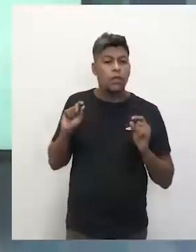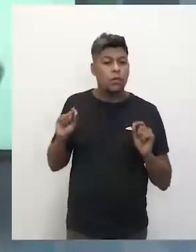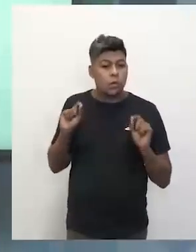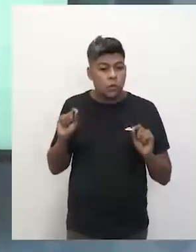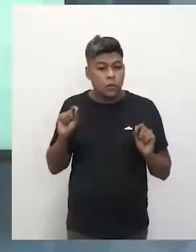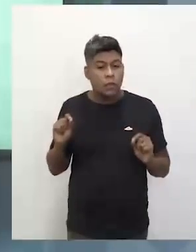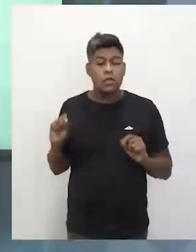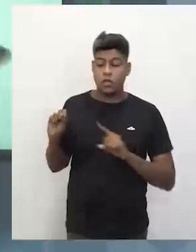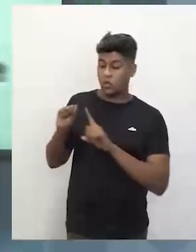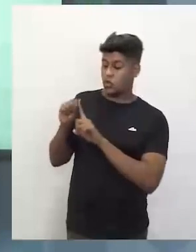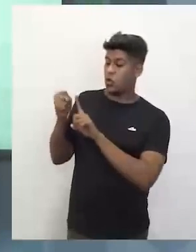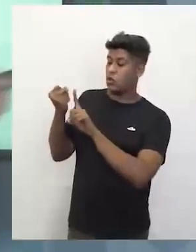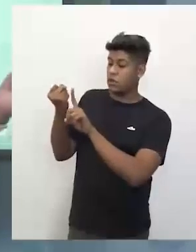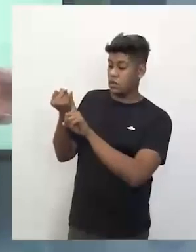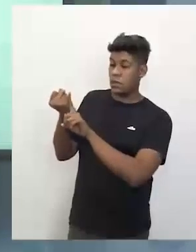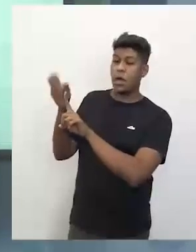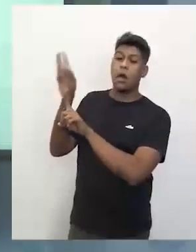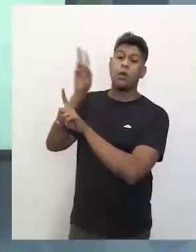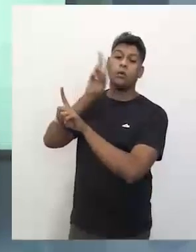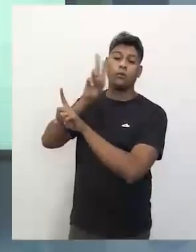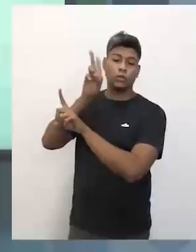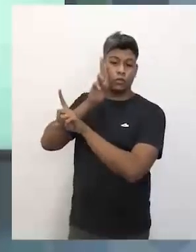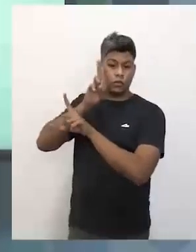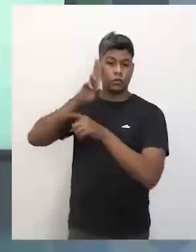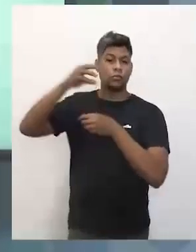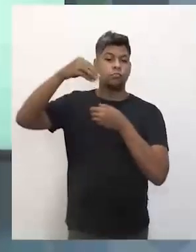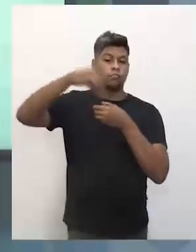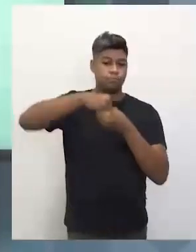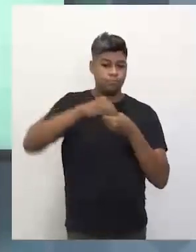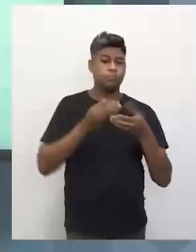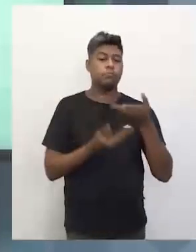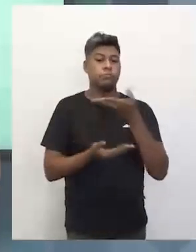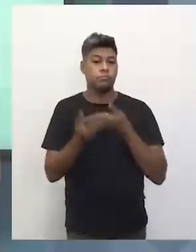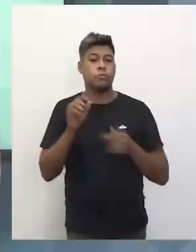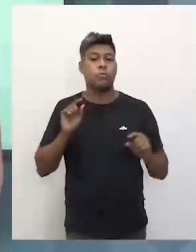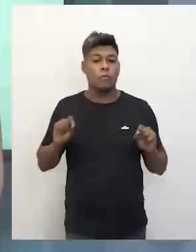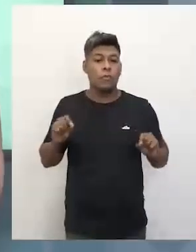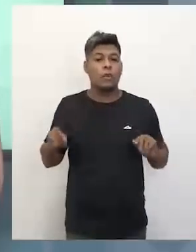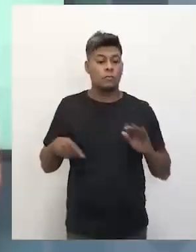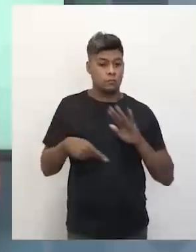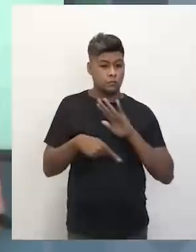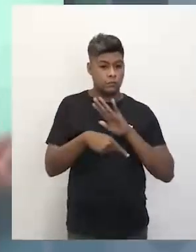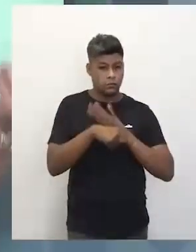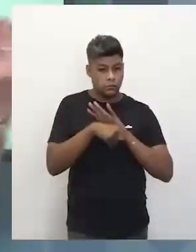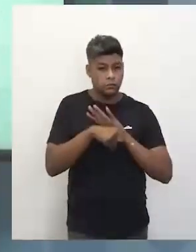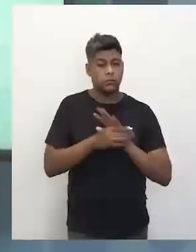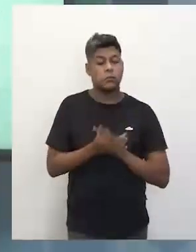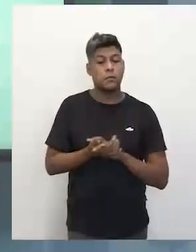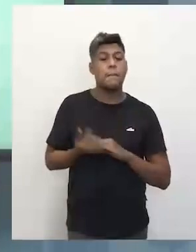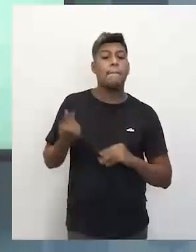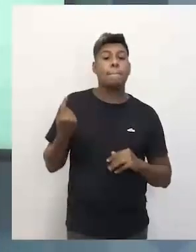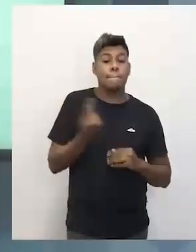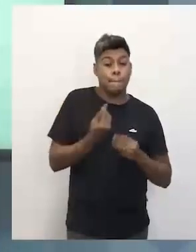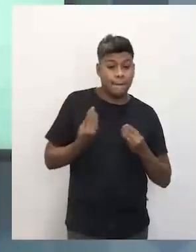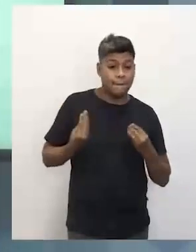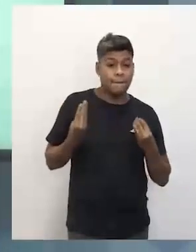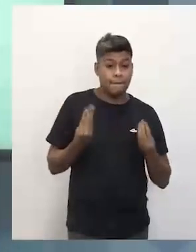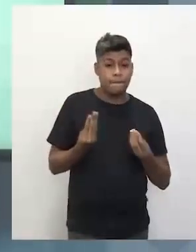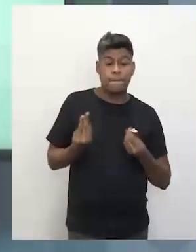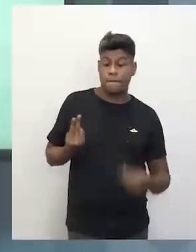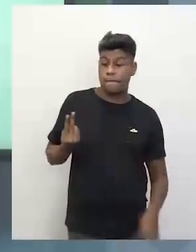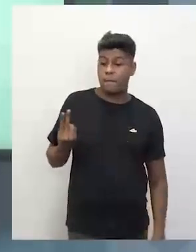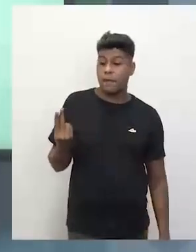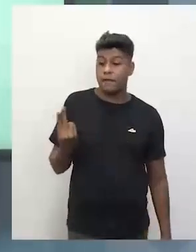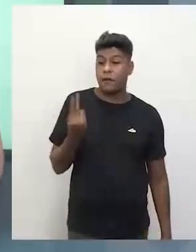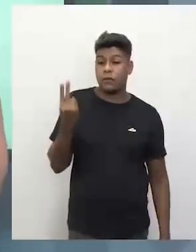né, social e histórica aí, intrinsecamente aí relacionada com essa questão de a gente dar a valoração a